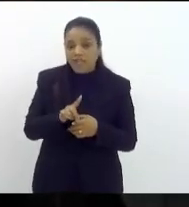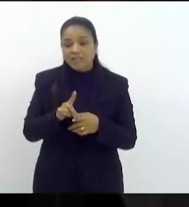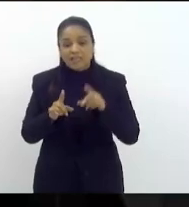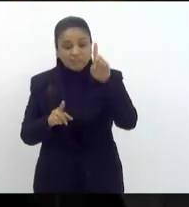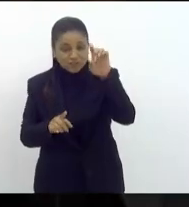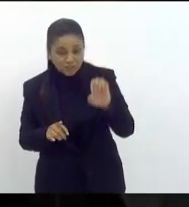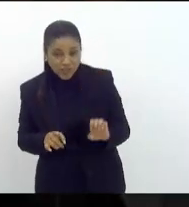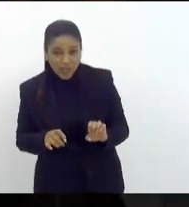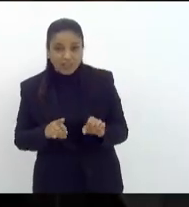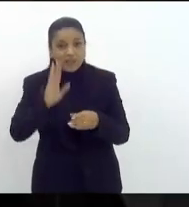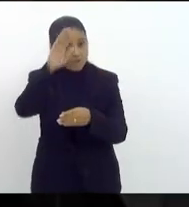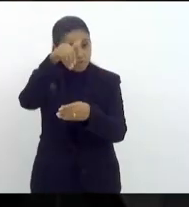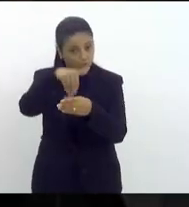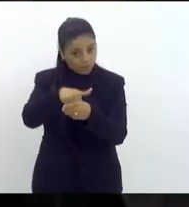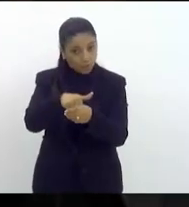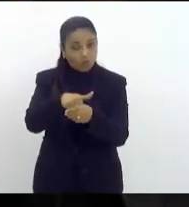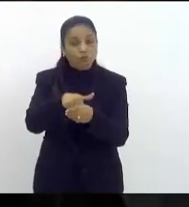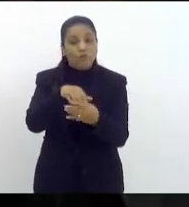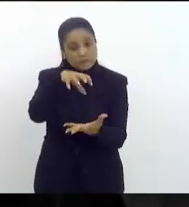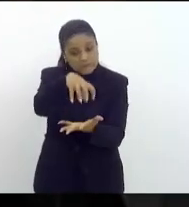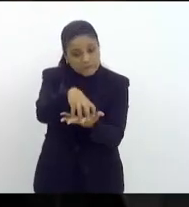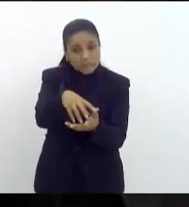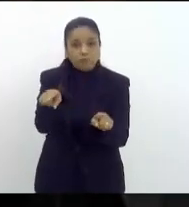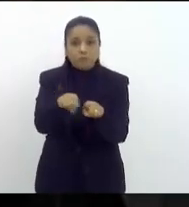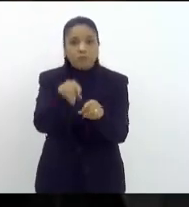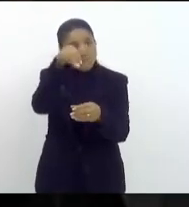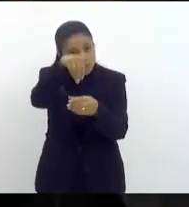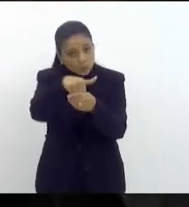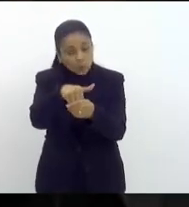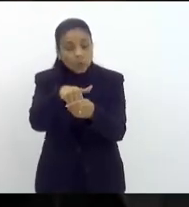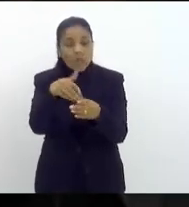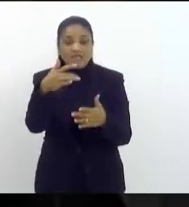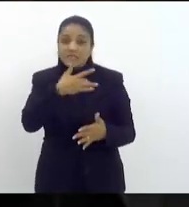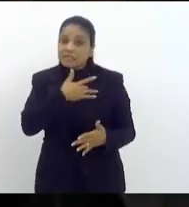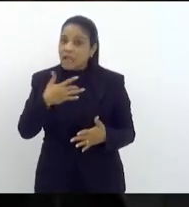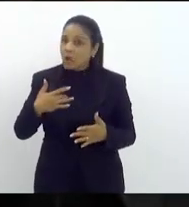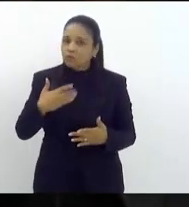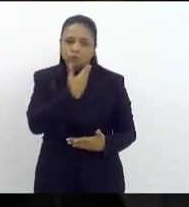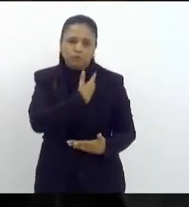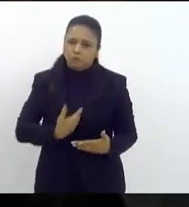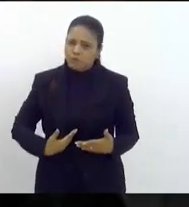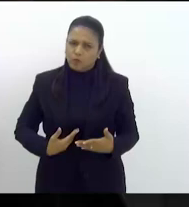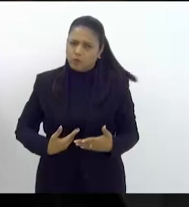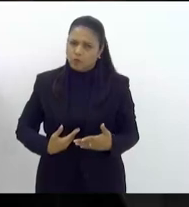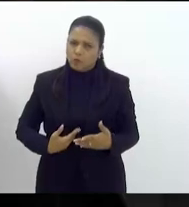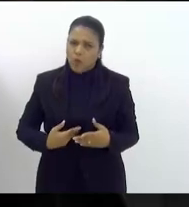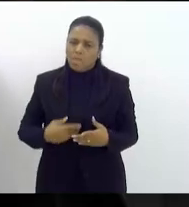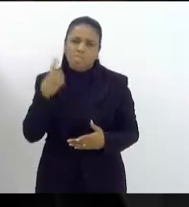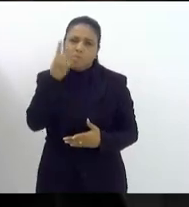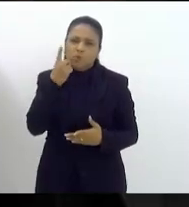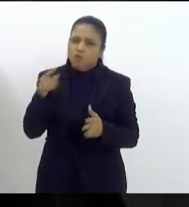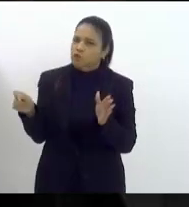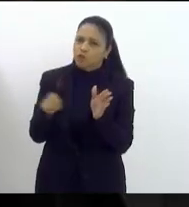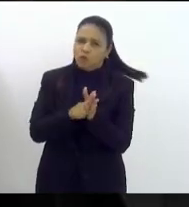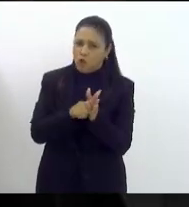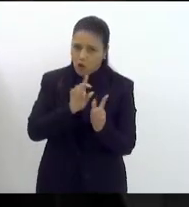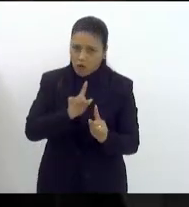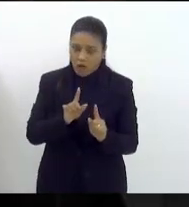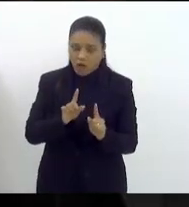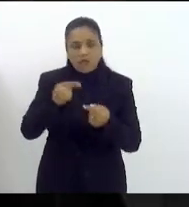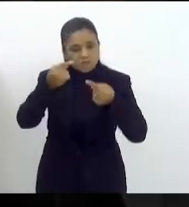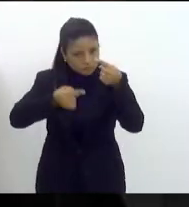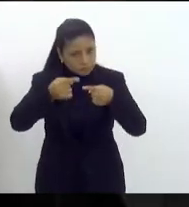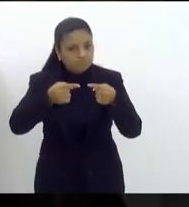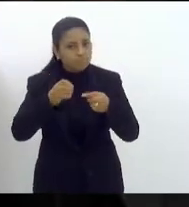esquerda Ficou claro que a gente está discutindo saúde pública e não política de drogas a política de drogas é uma discussão